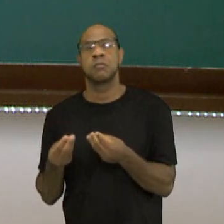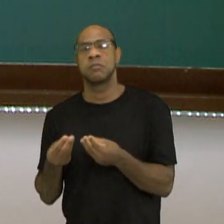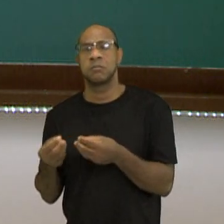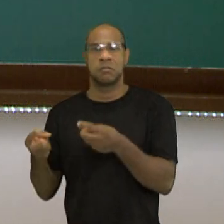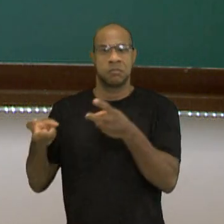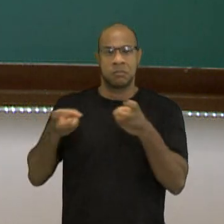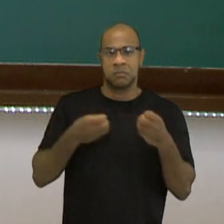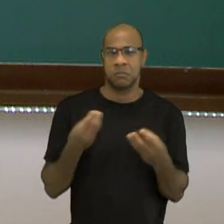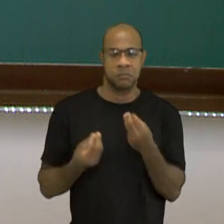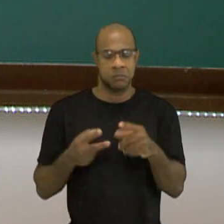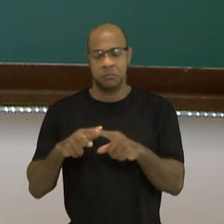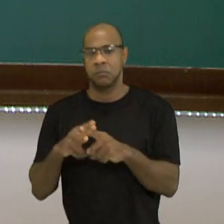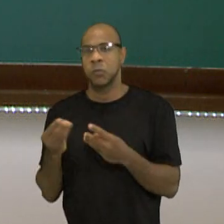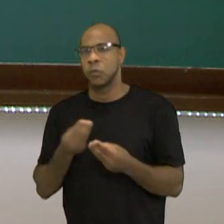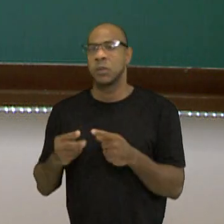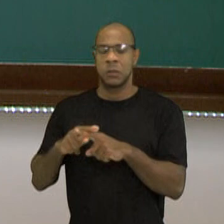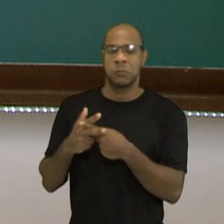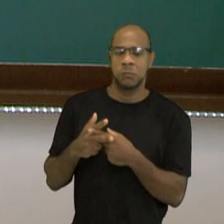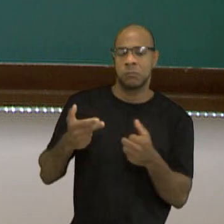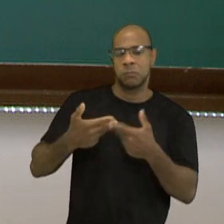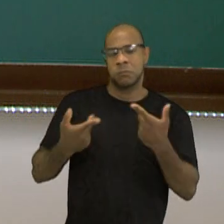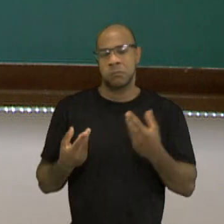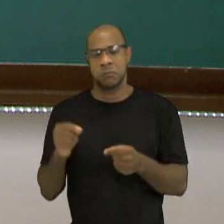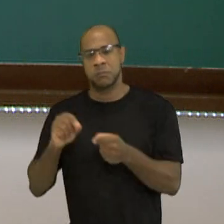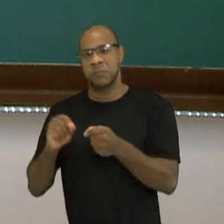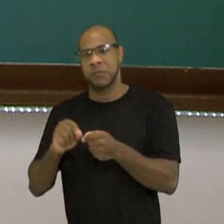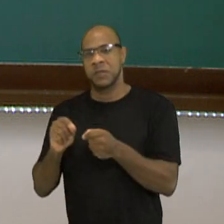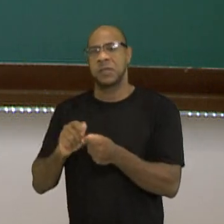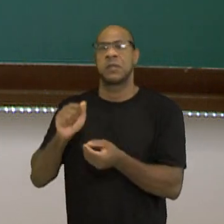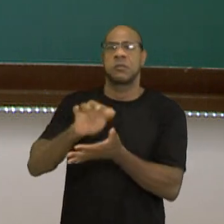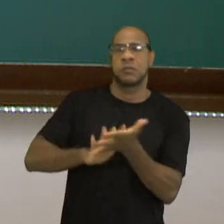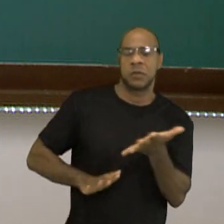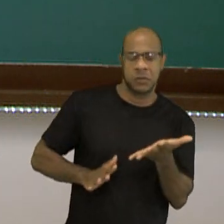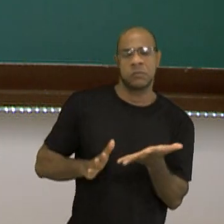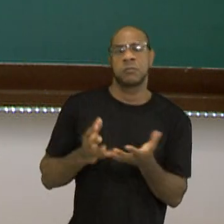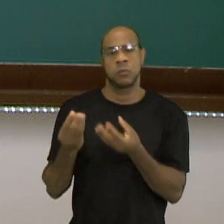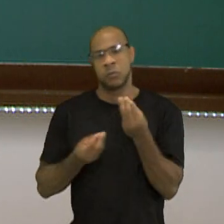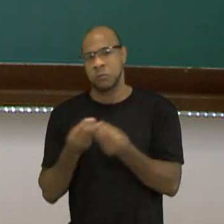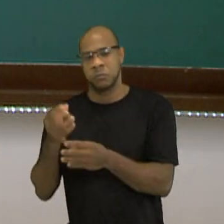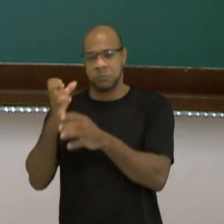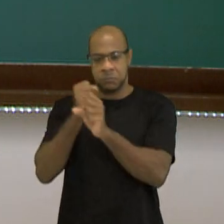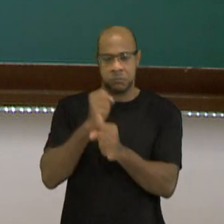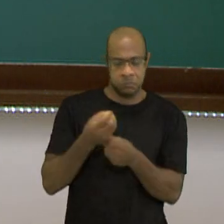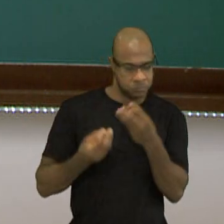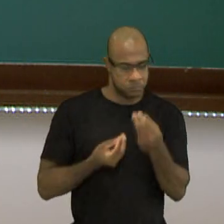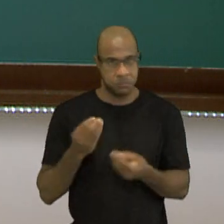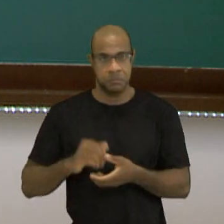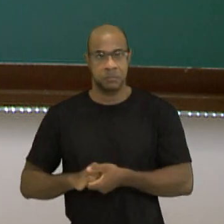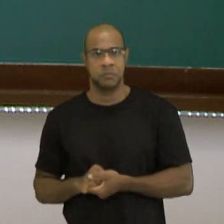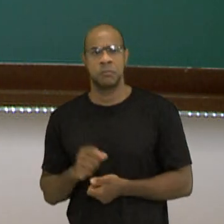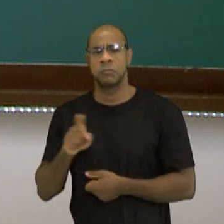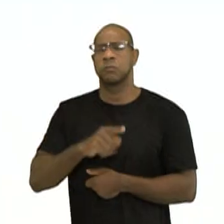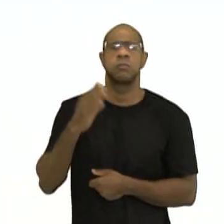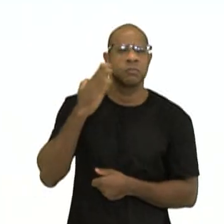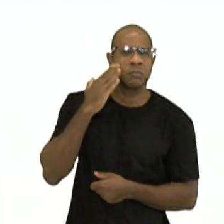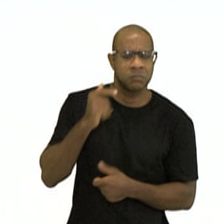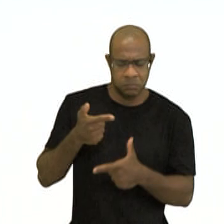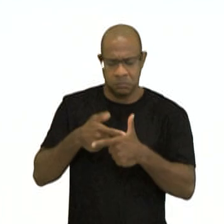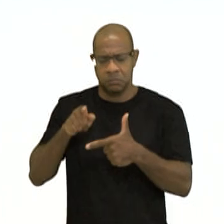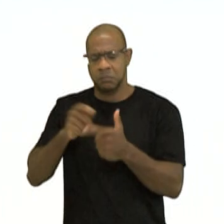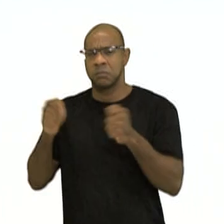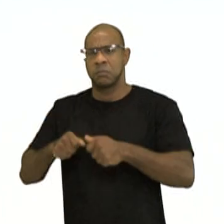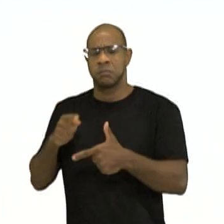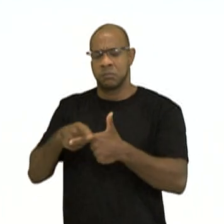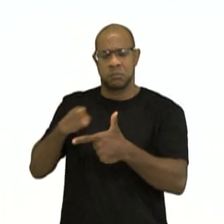a ferramenta da divisão para resolver alguns tipos de exercício. Venham comigo. Você sabia que a divisão pode ser